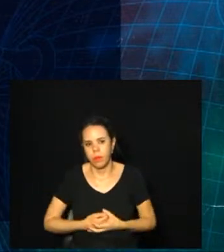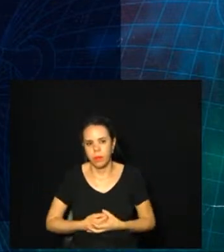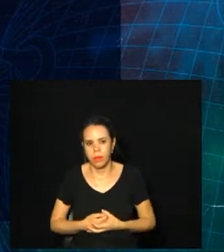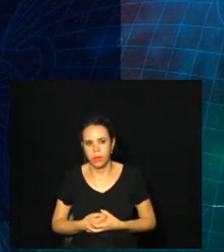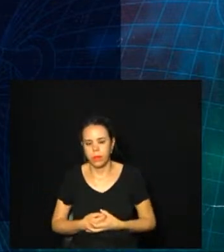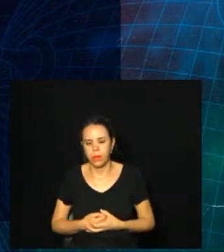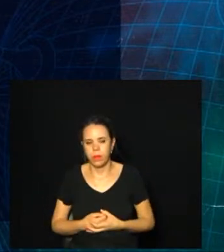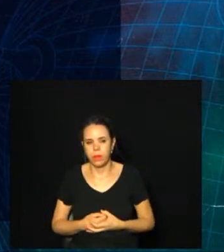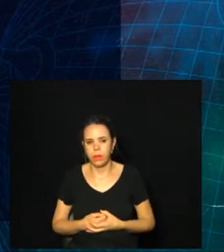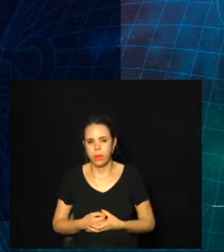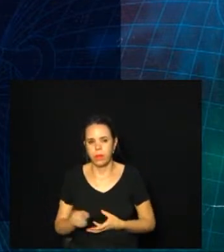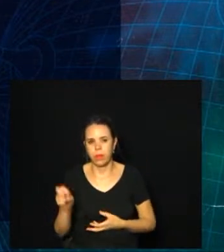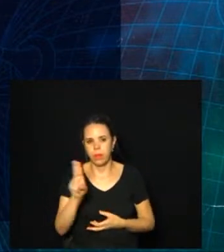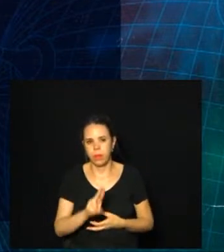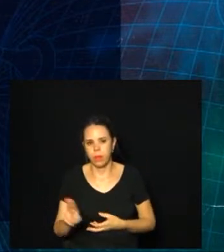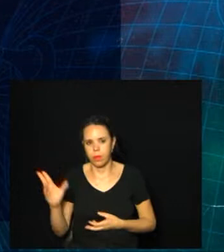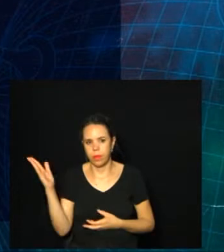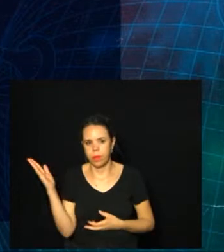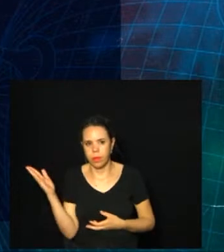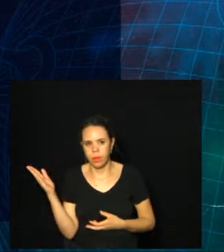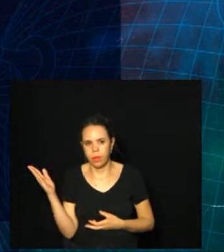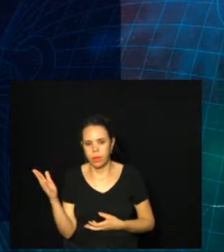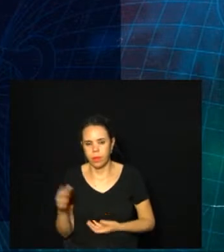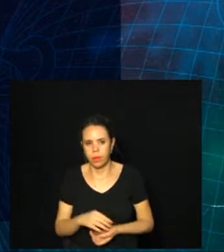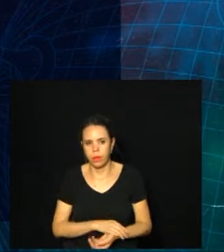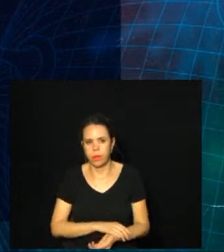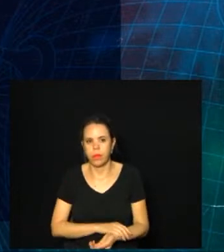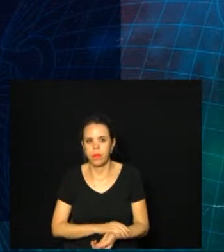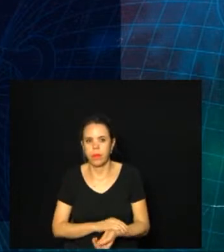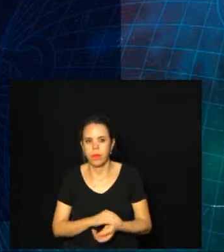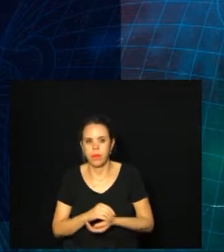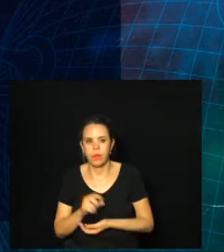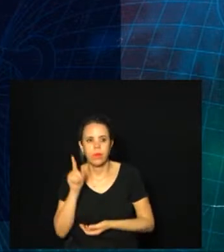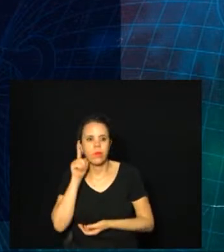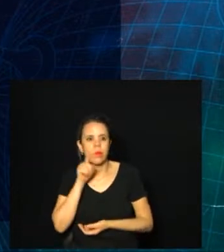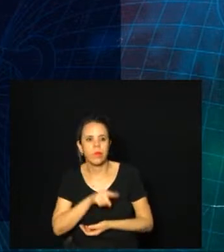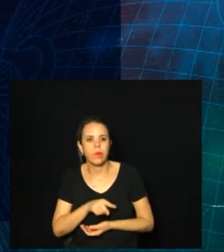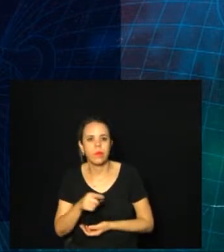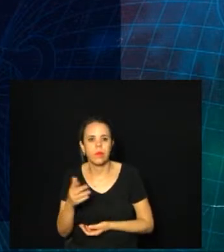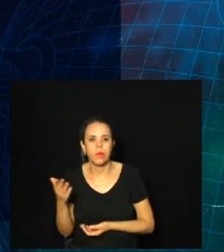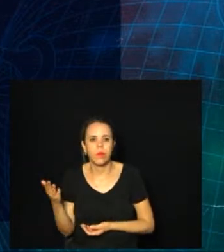4.525 óbitos. Sumaré, 989, Americana,